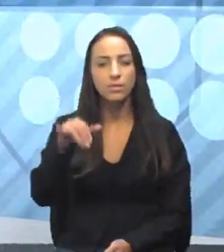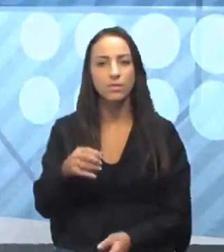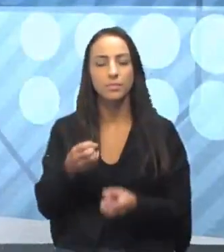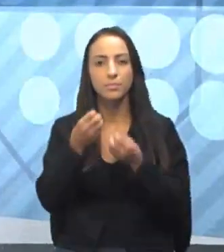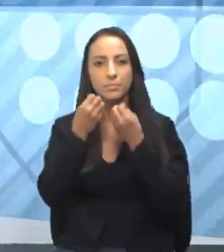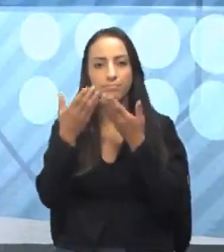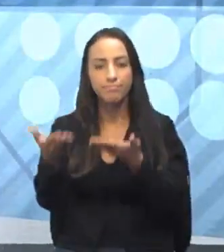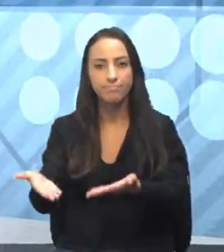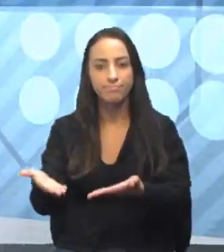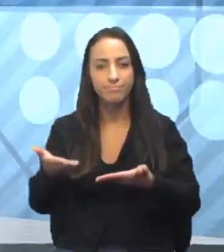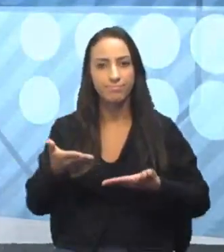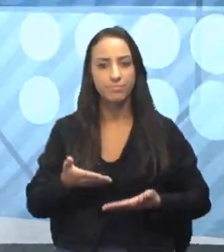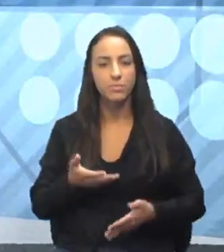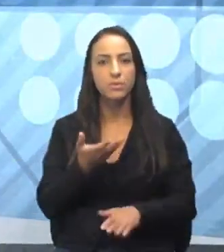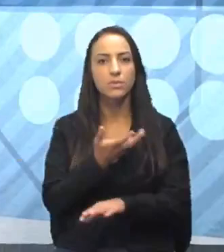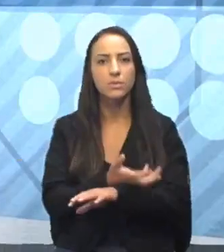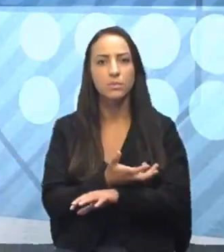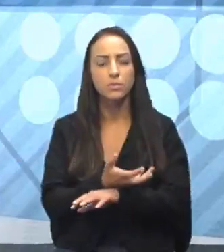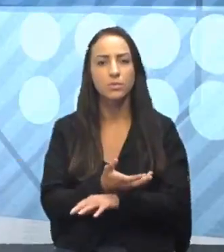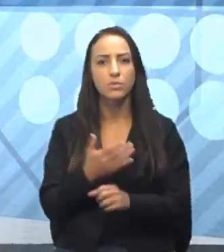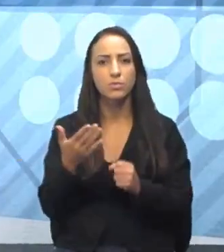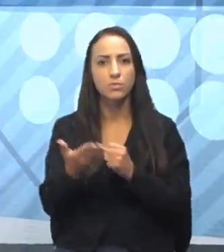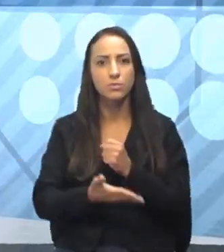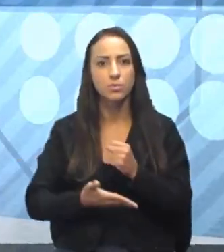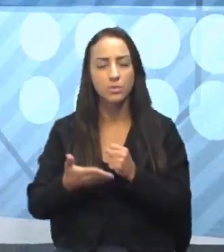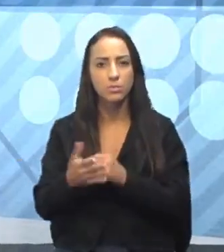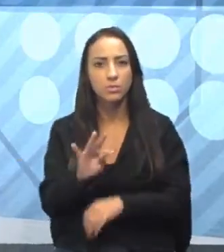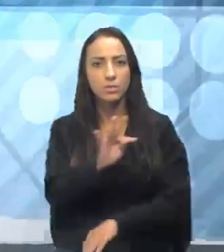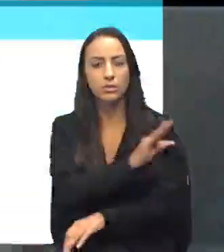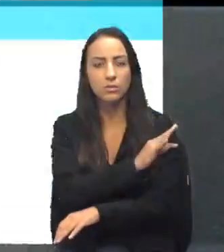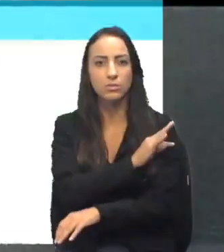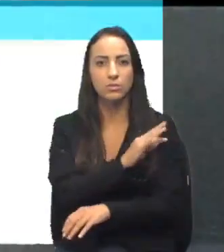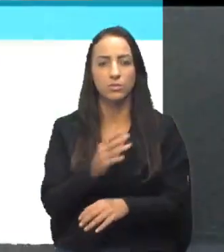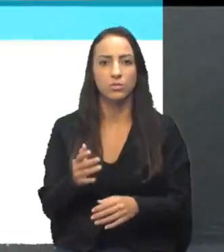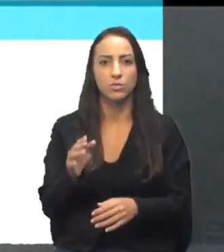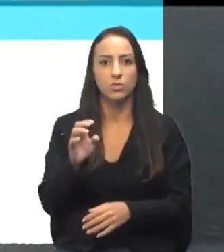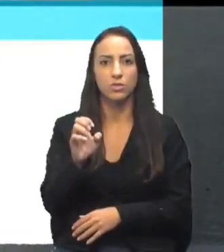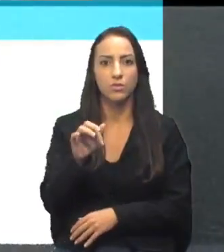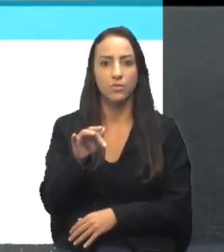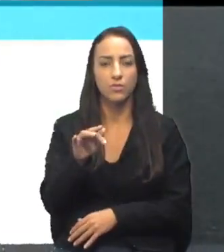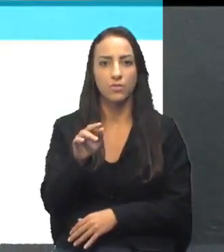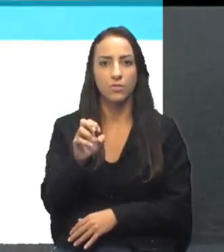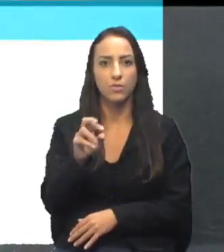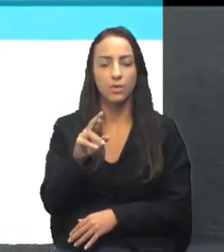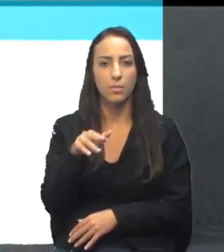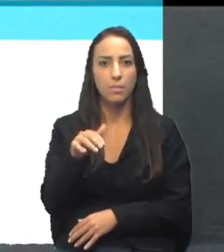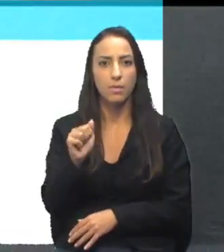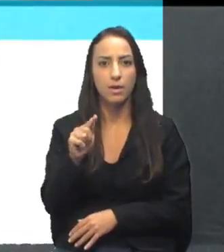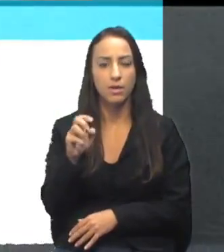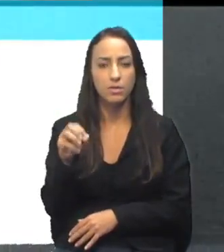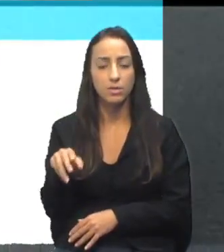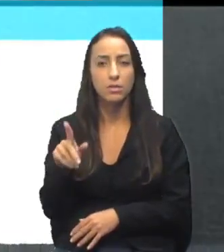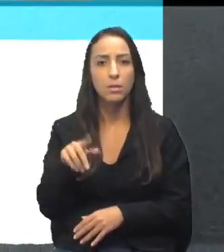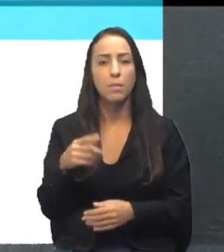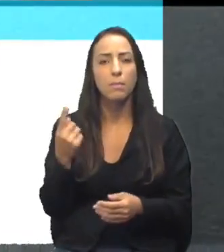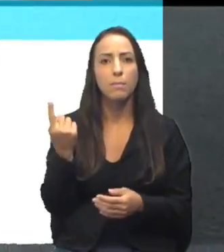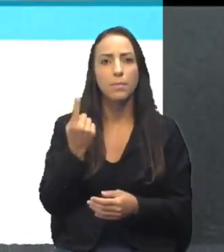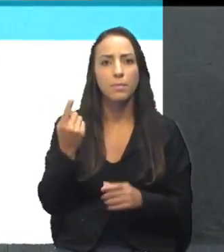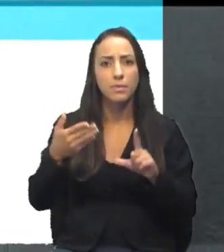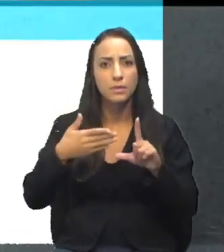Olá, seja muito bem-vinda à disciplina Fundamentos Técnicos de Enfermagem. Essa é a primeira